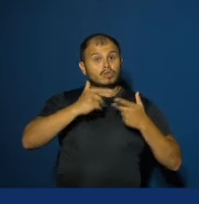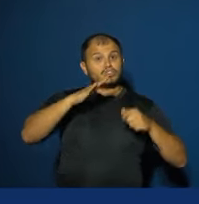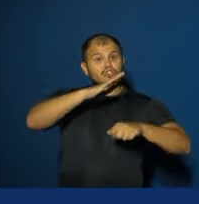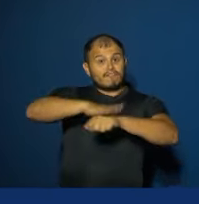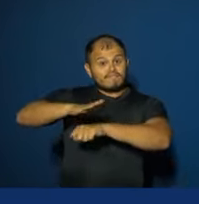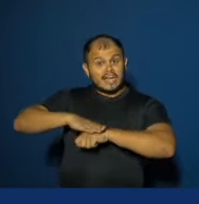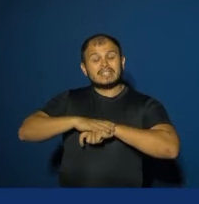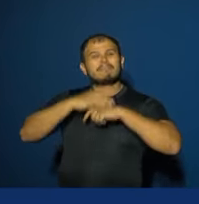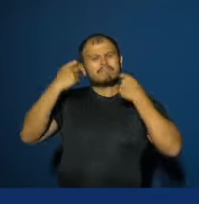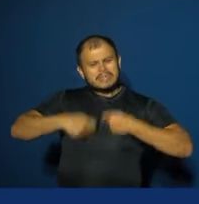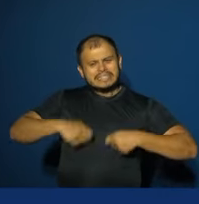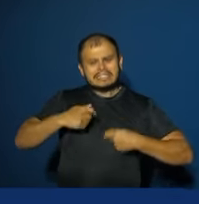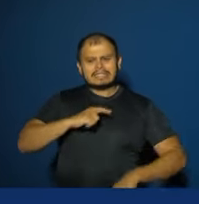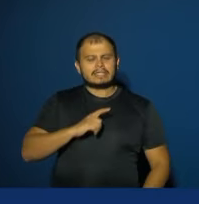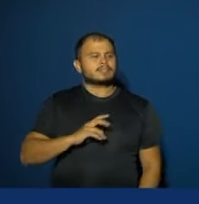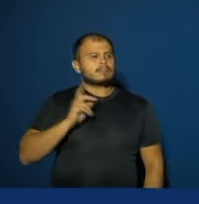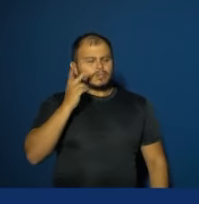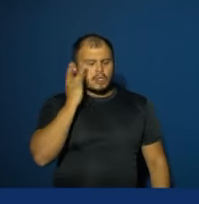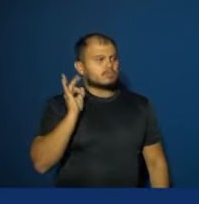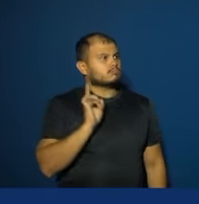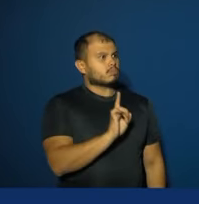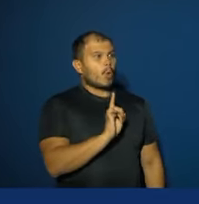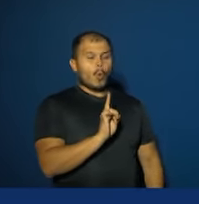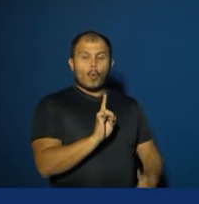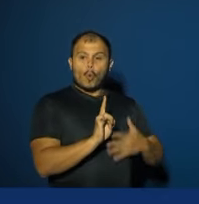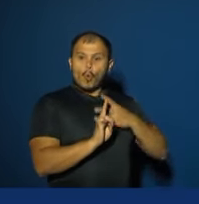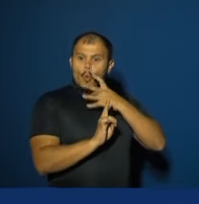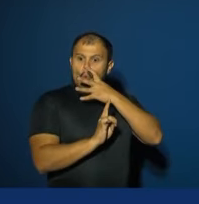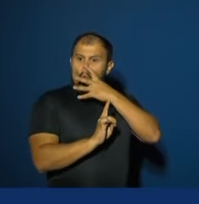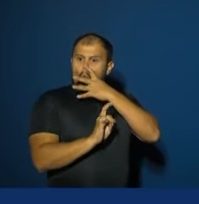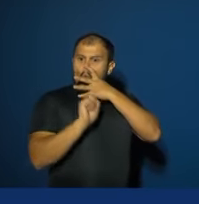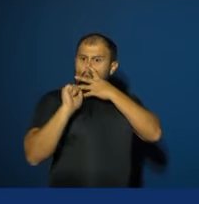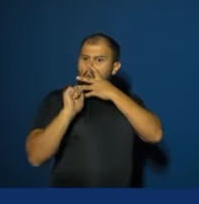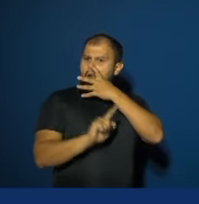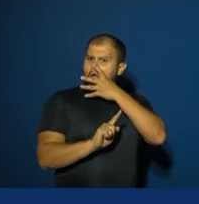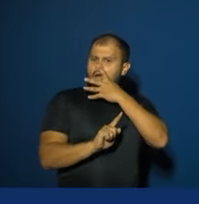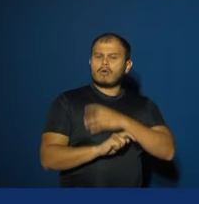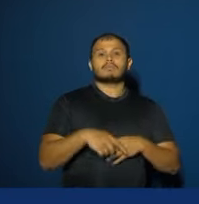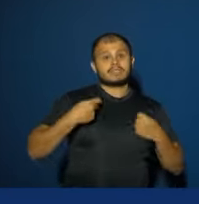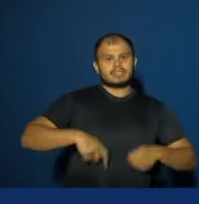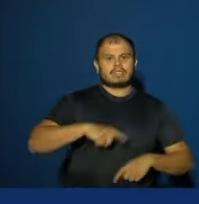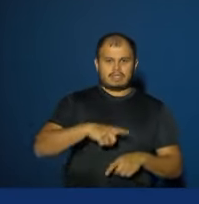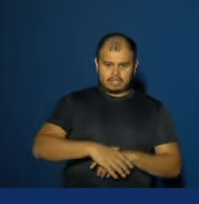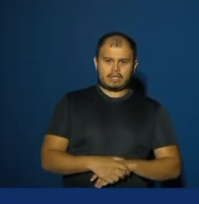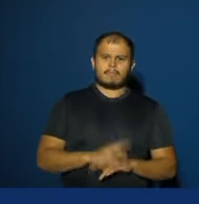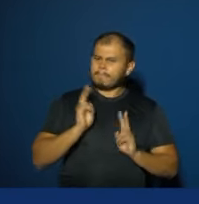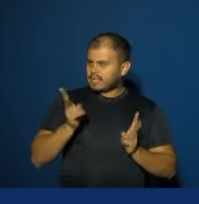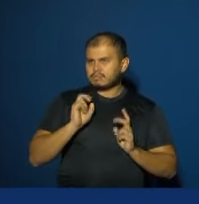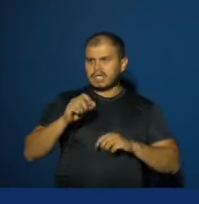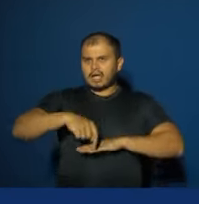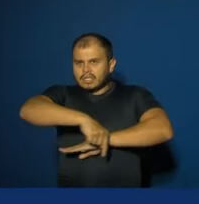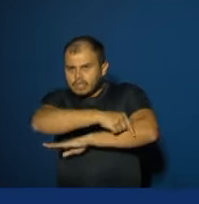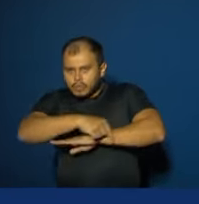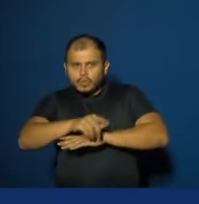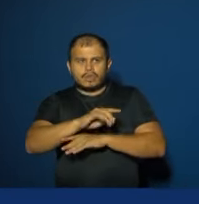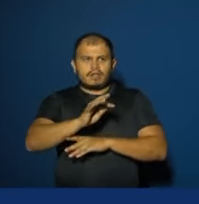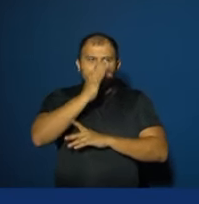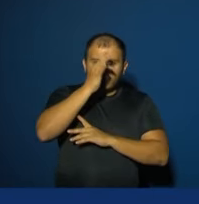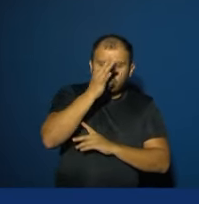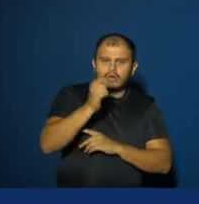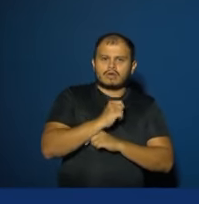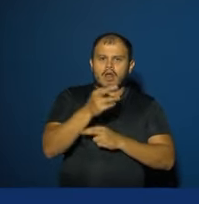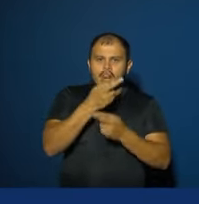tem que ter esse elemento w em tudo que a gente faz seja na florzinha seja na arquitetura seja na loja seja no